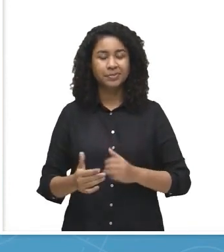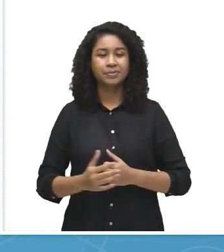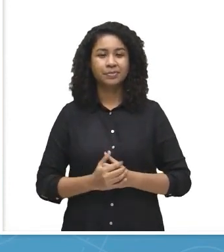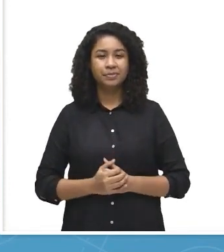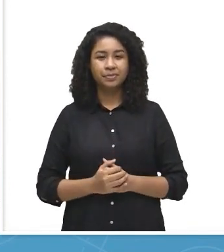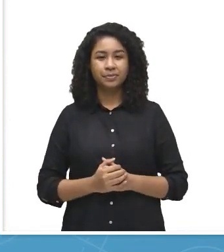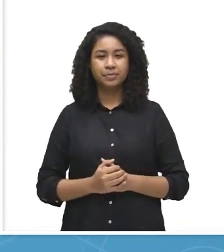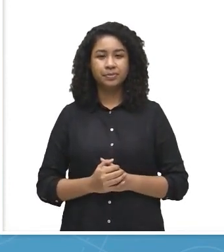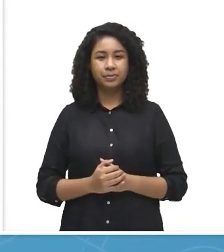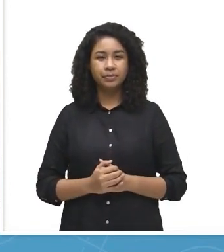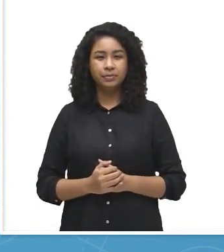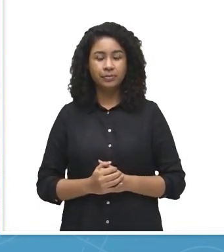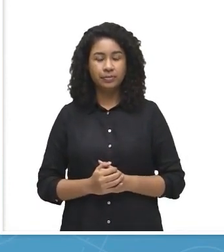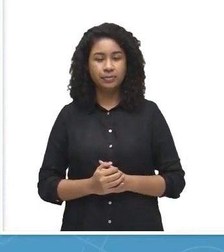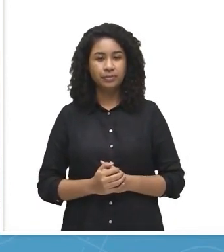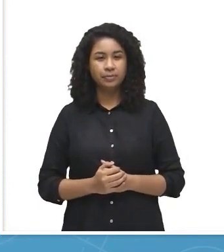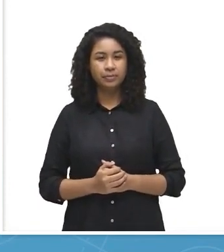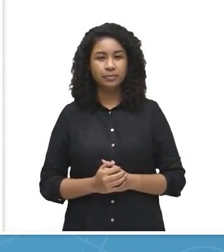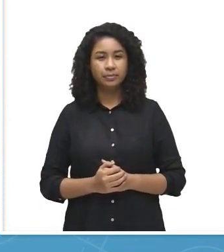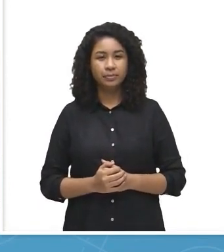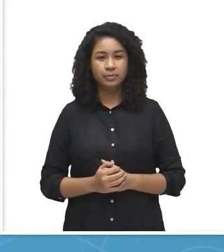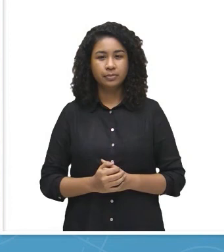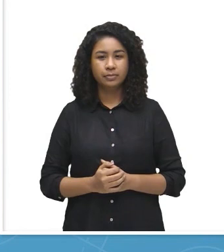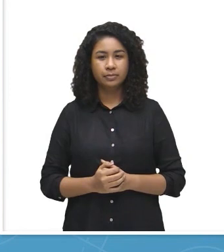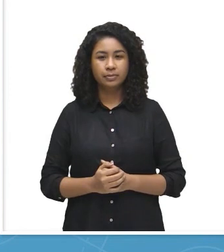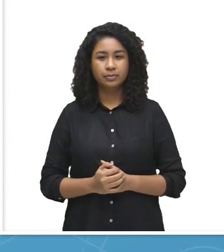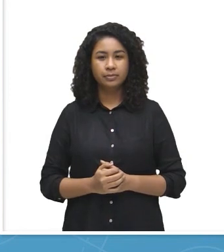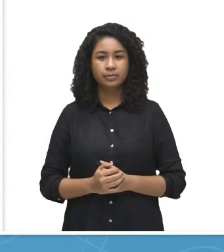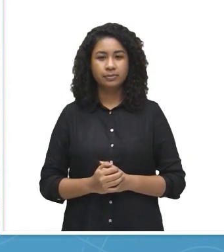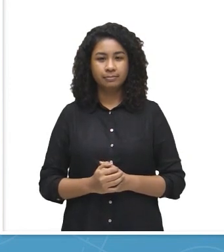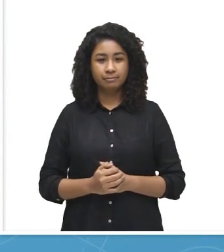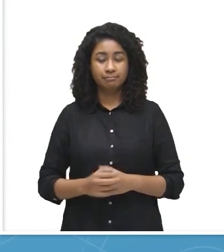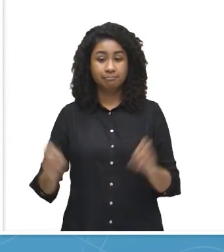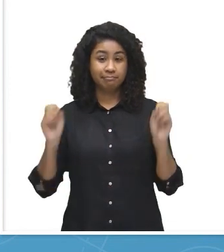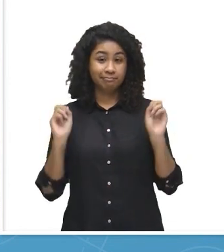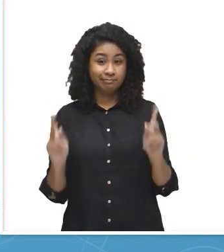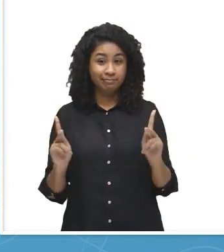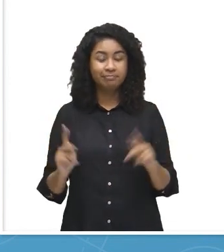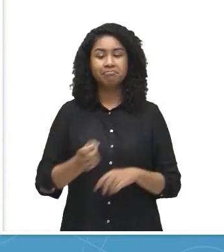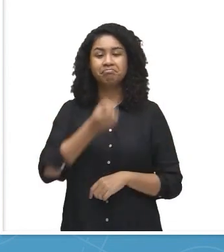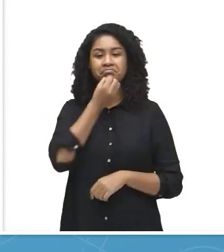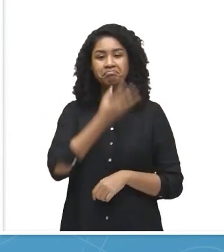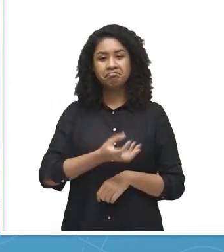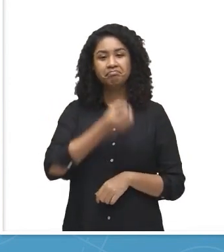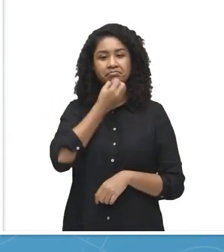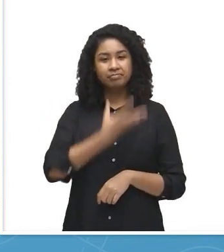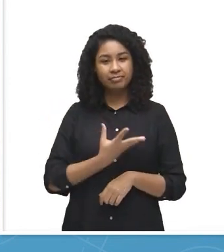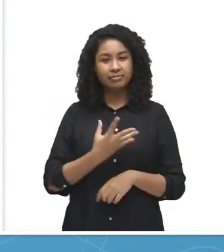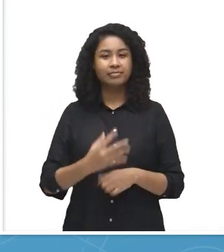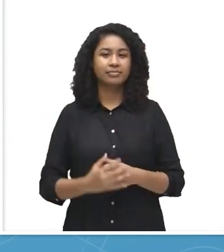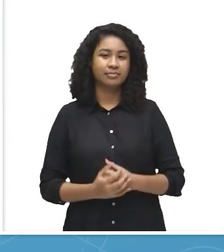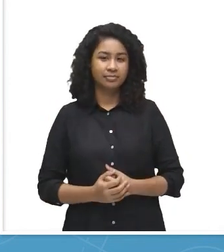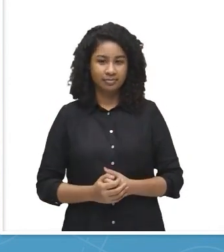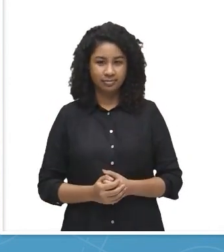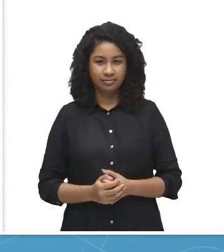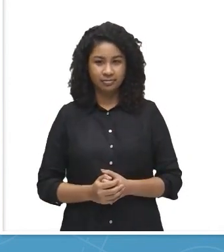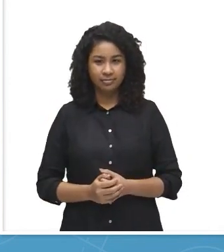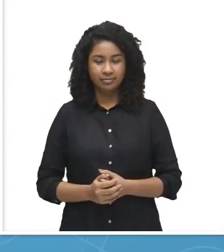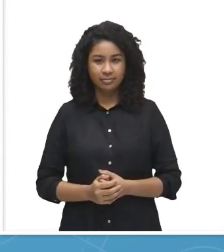que durou de 1917 a 1918. Ok, galerinha? Muito bem.